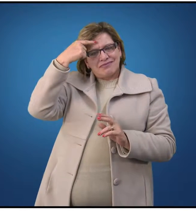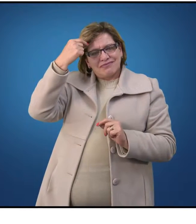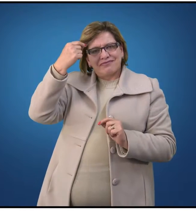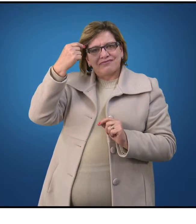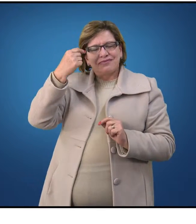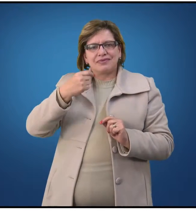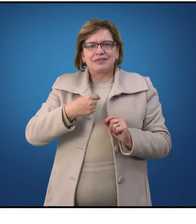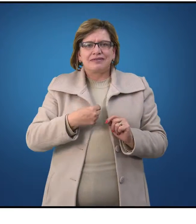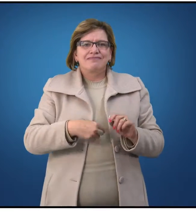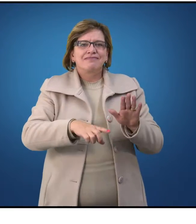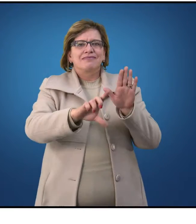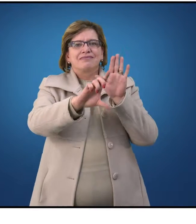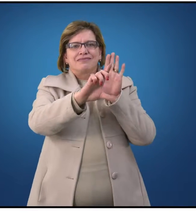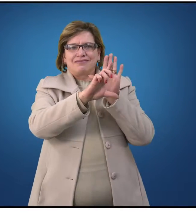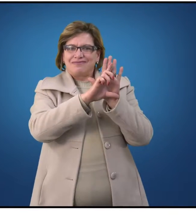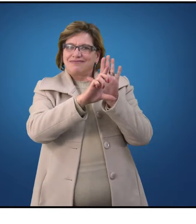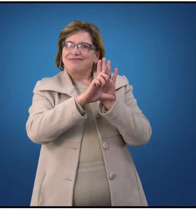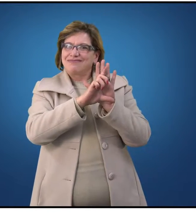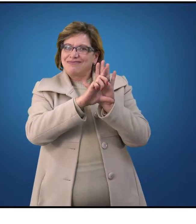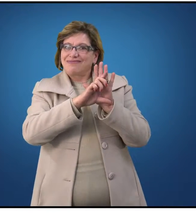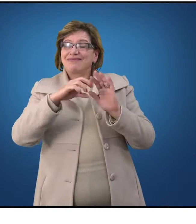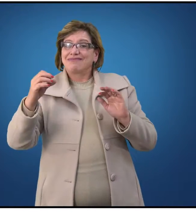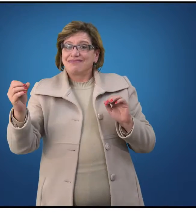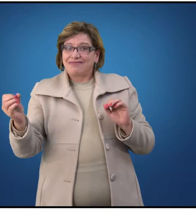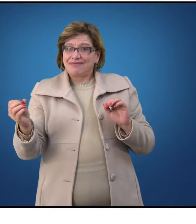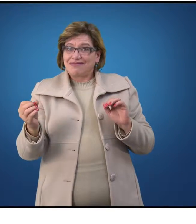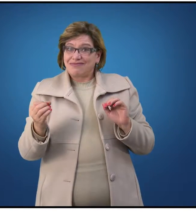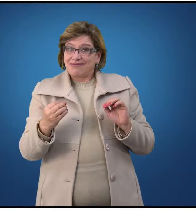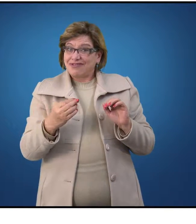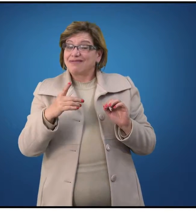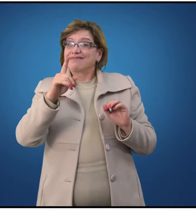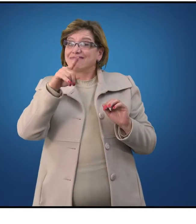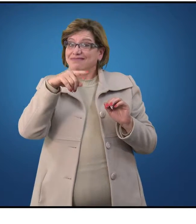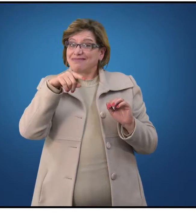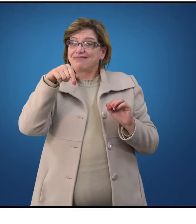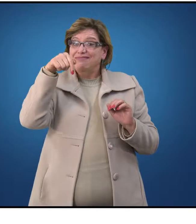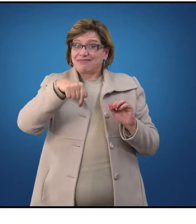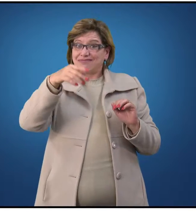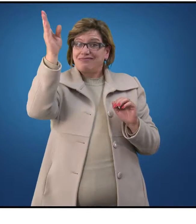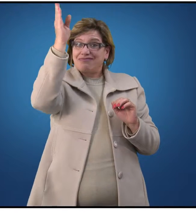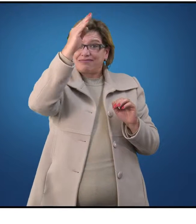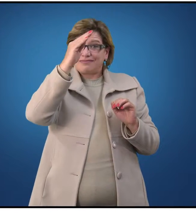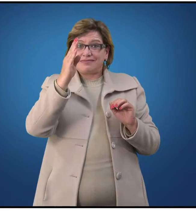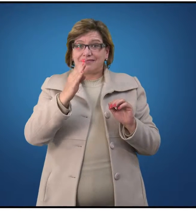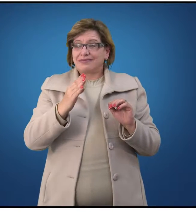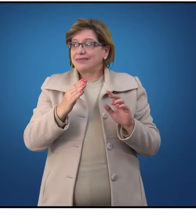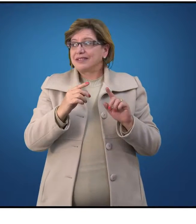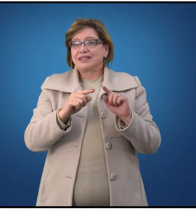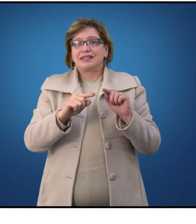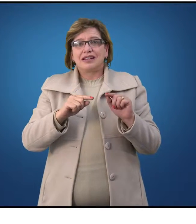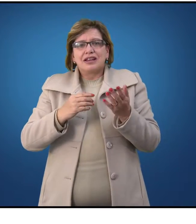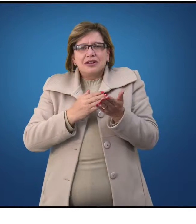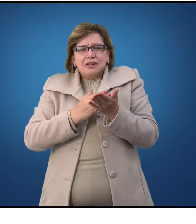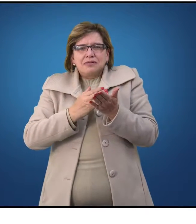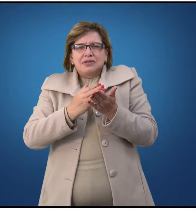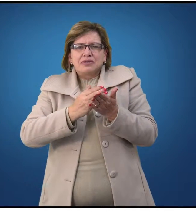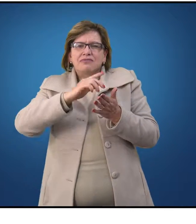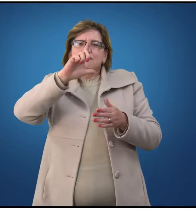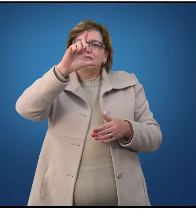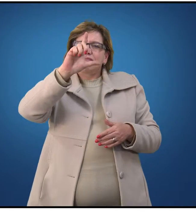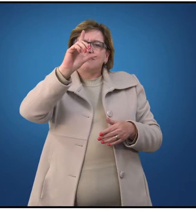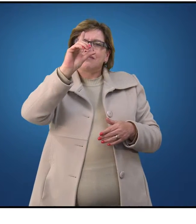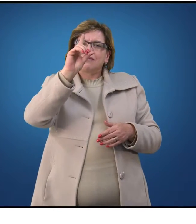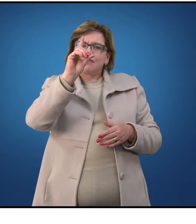vinculadas. No Brasil é recente ainda a oficialização da educação à distância, que é a partir da LDB